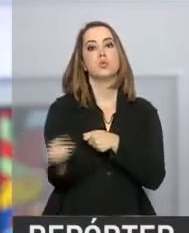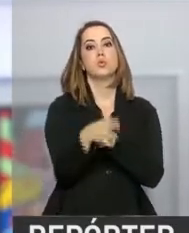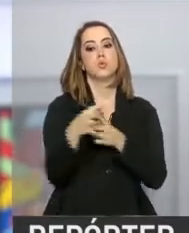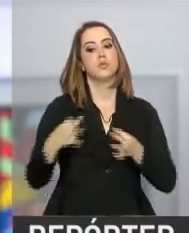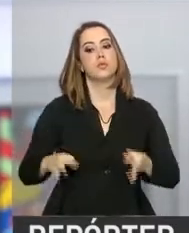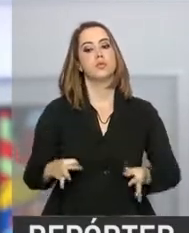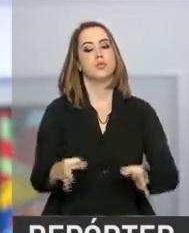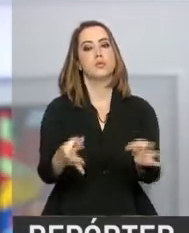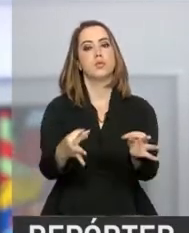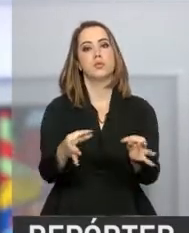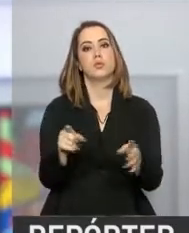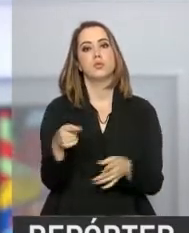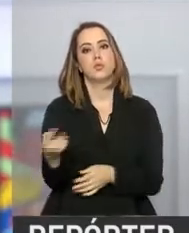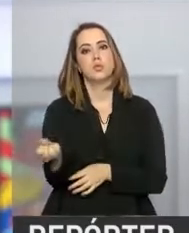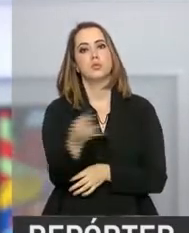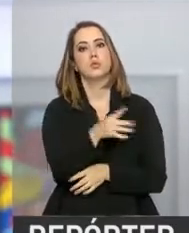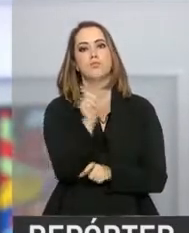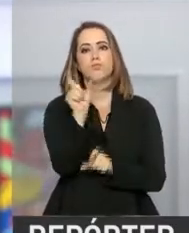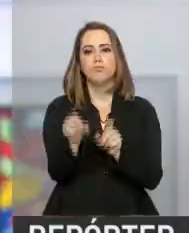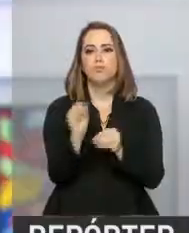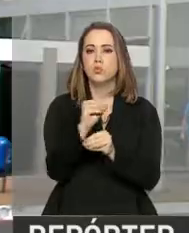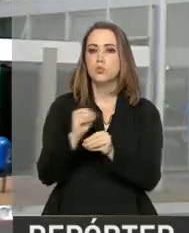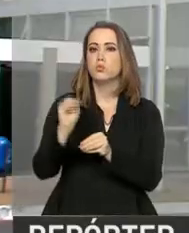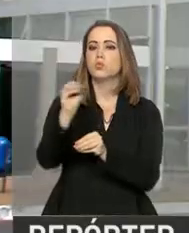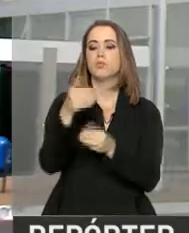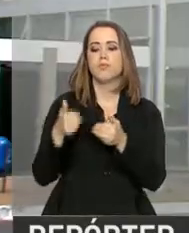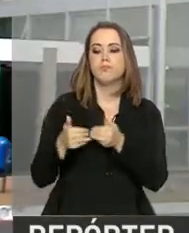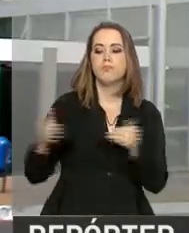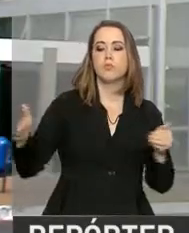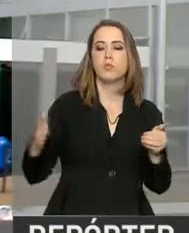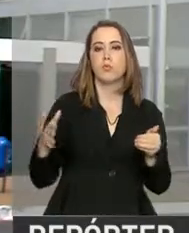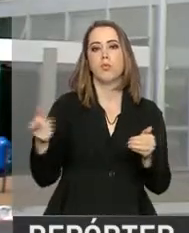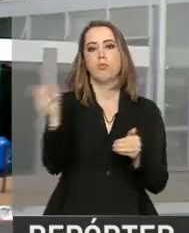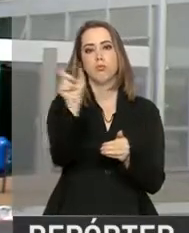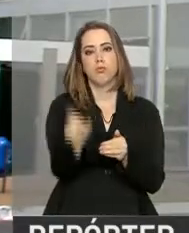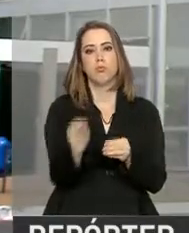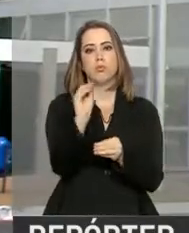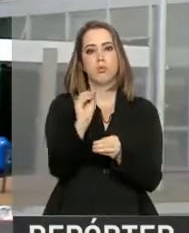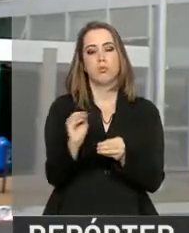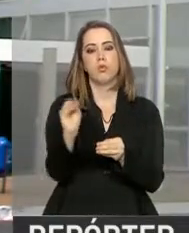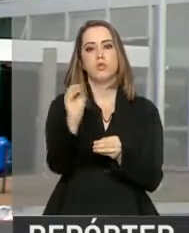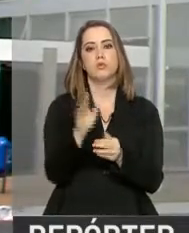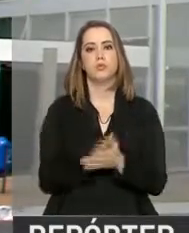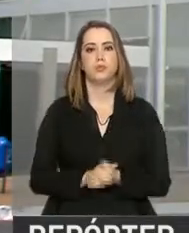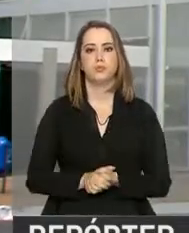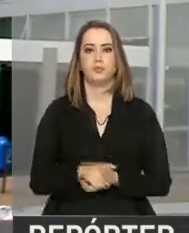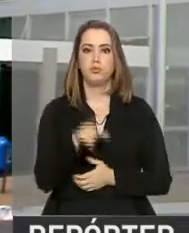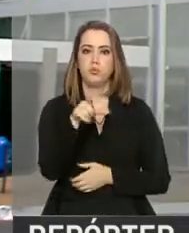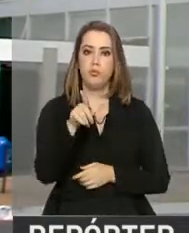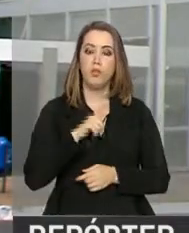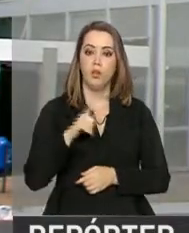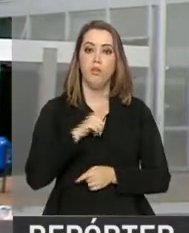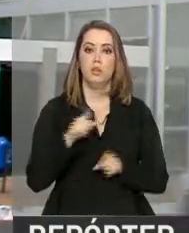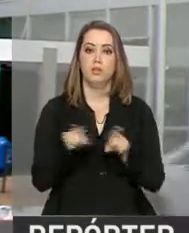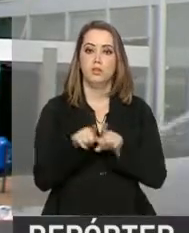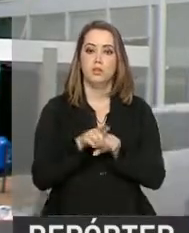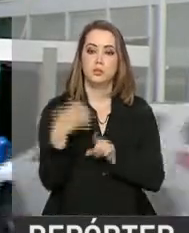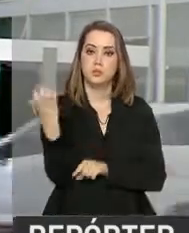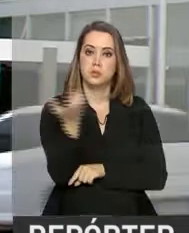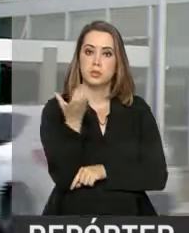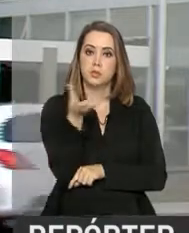protocolos em novos atendimentos de ampliação do acesso o ministério também quer atender a chamada lei dos 60 dias que